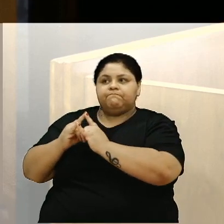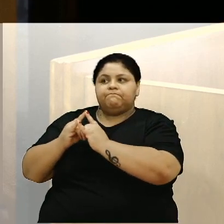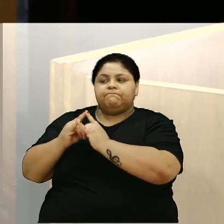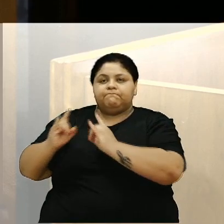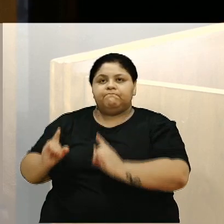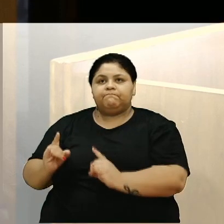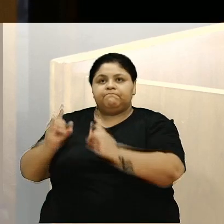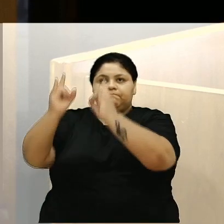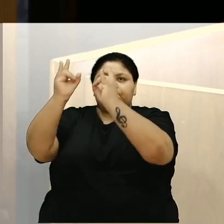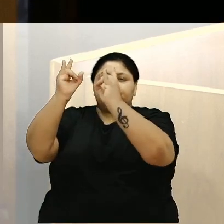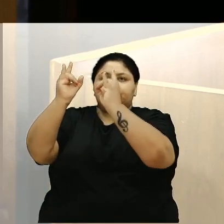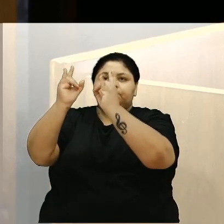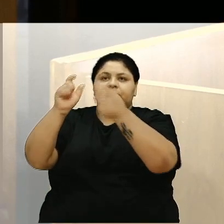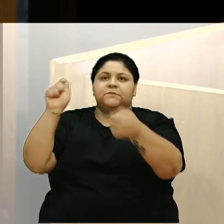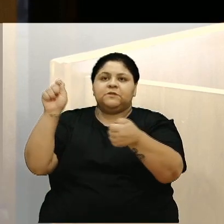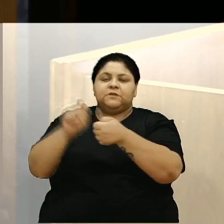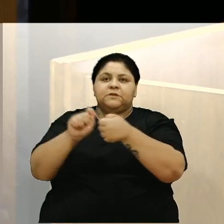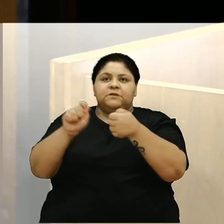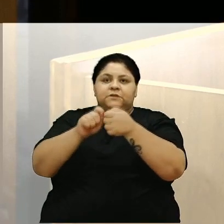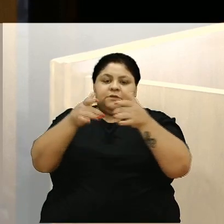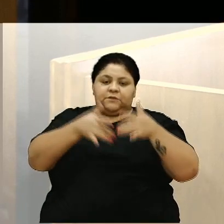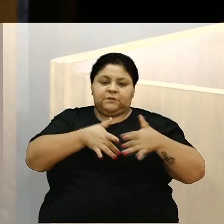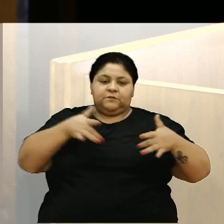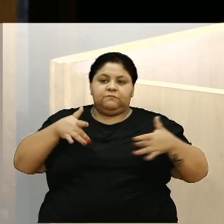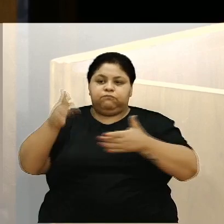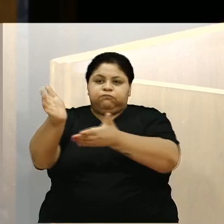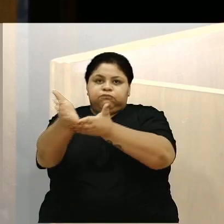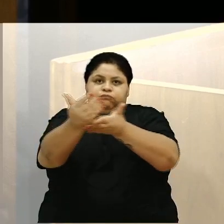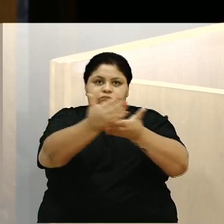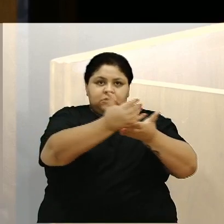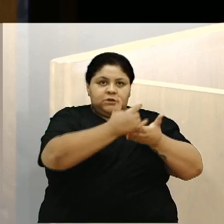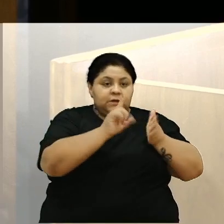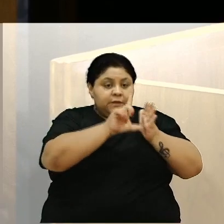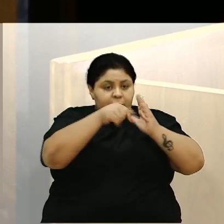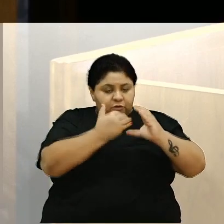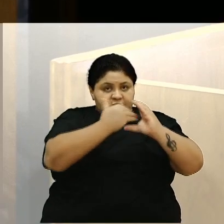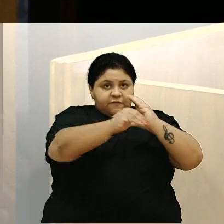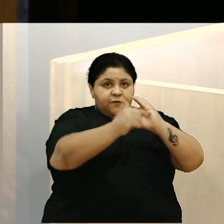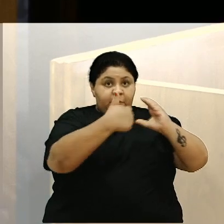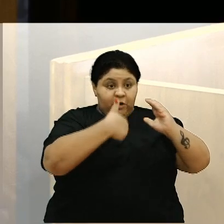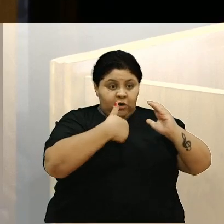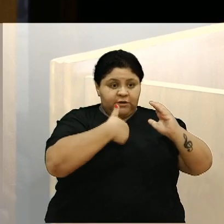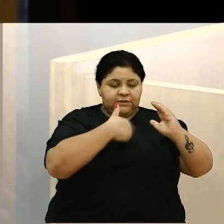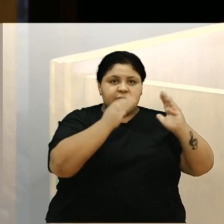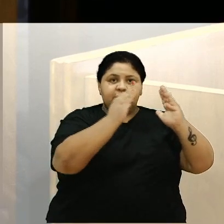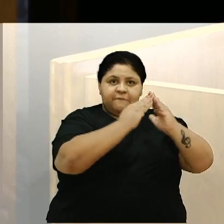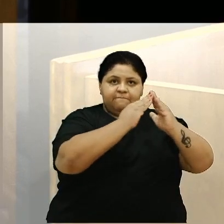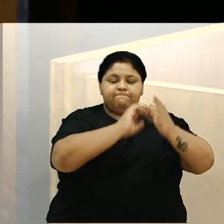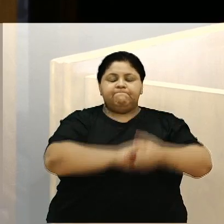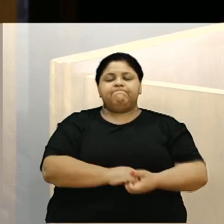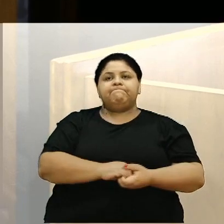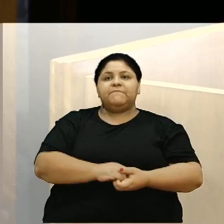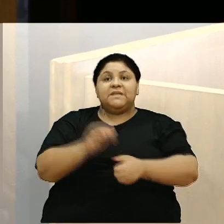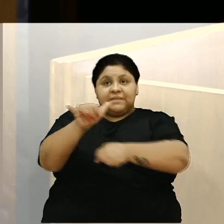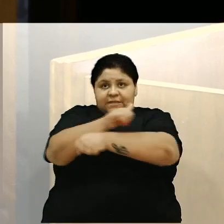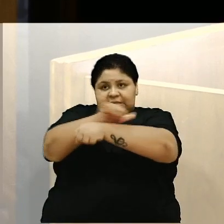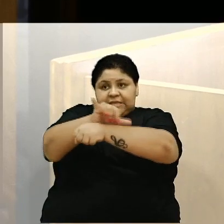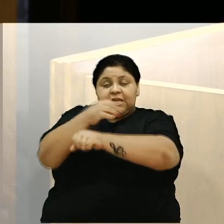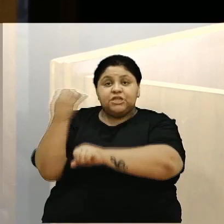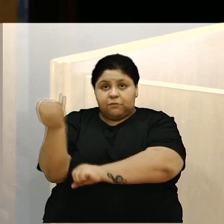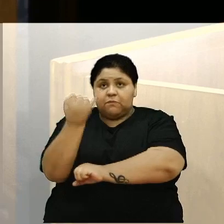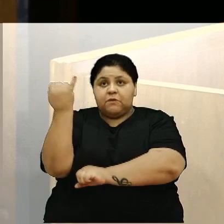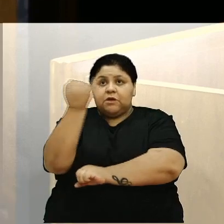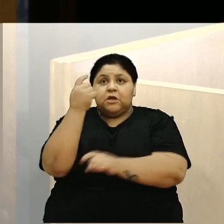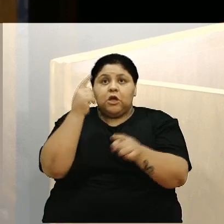que espontaneamente fazem ações de coleta e nos passam. Essa estratégia eu quero reforçar. Ela é muito importante, pois